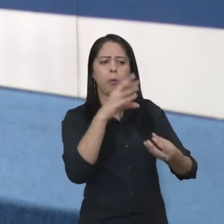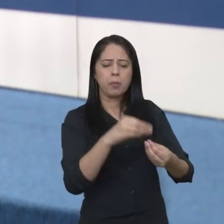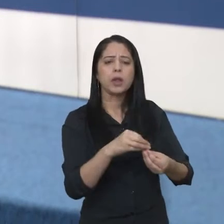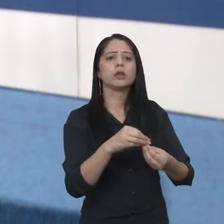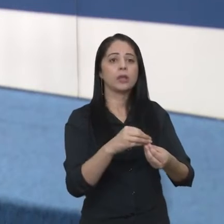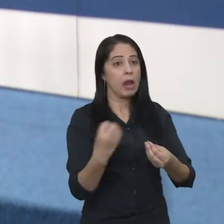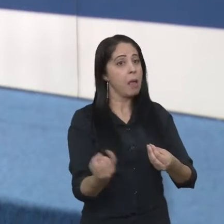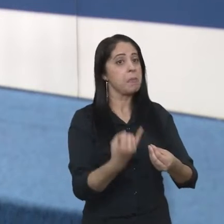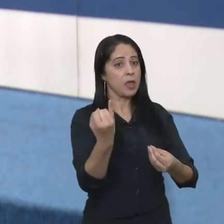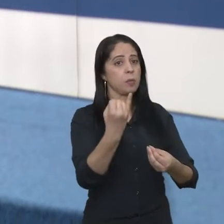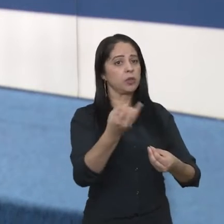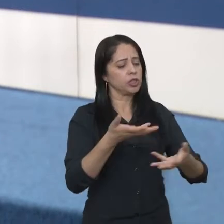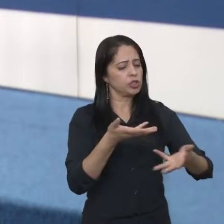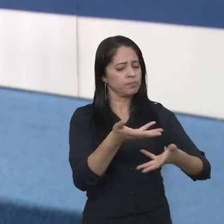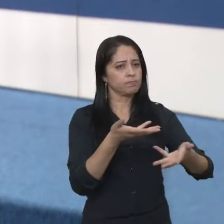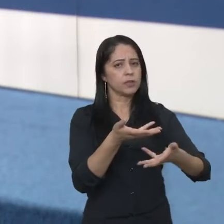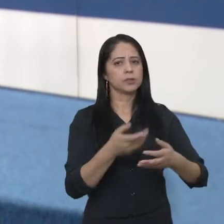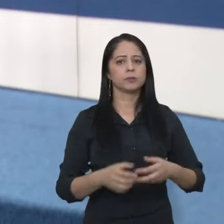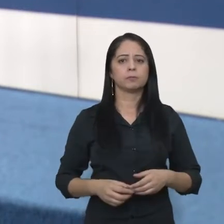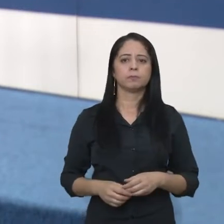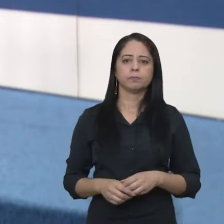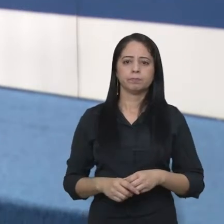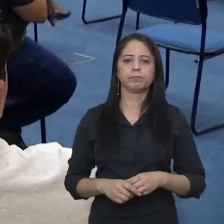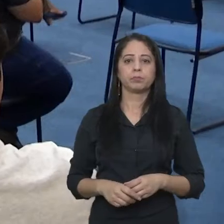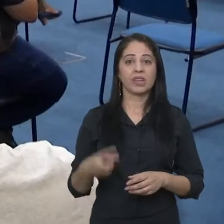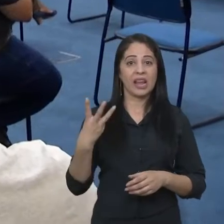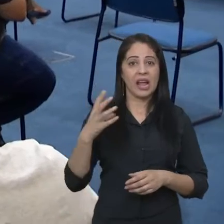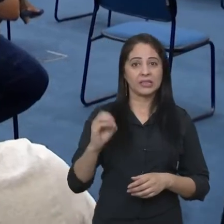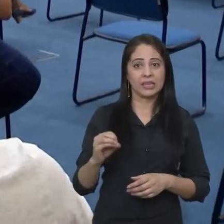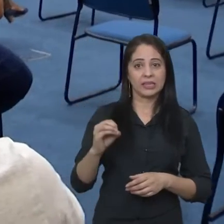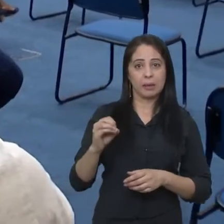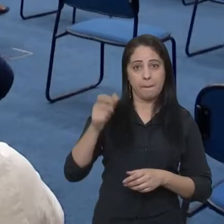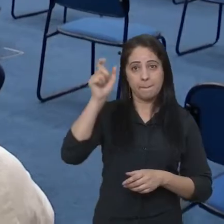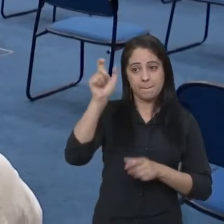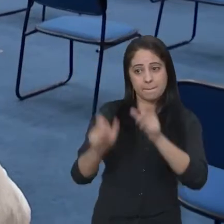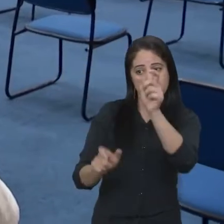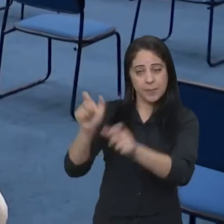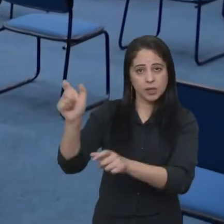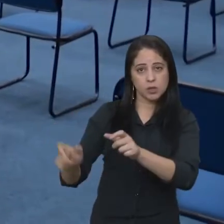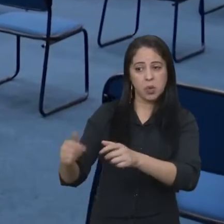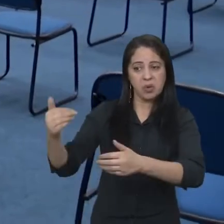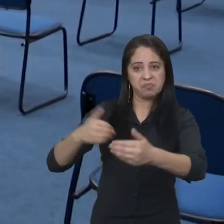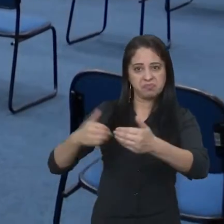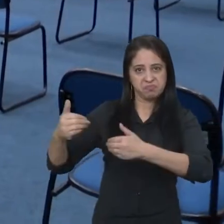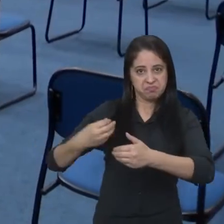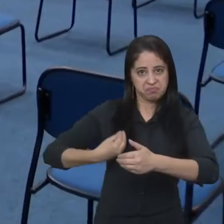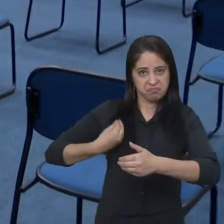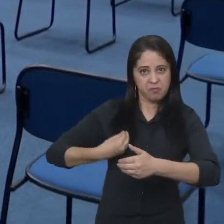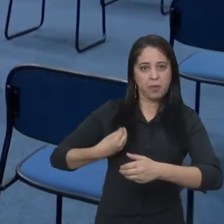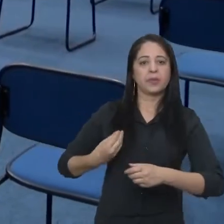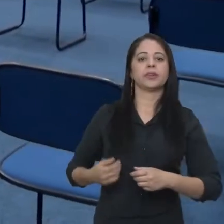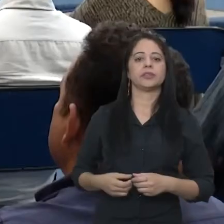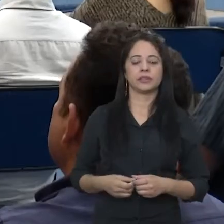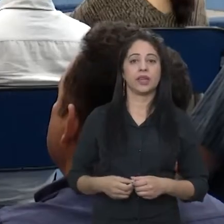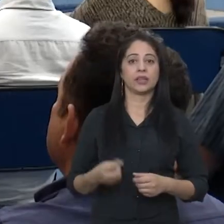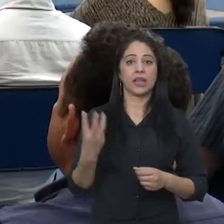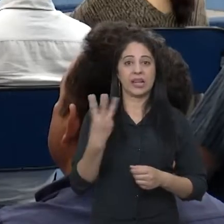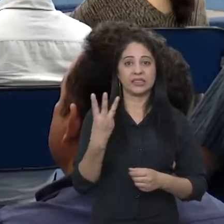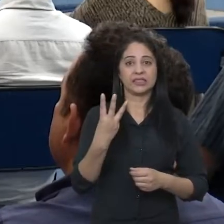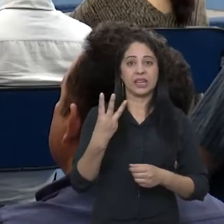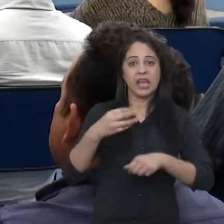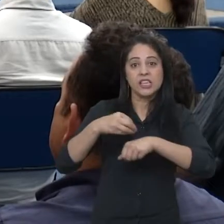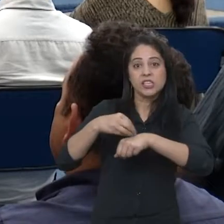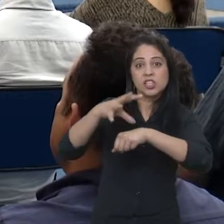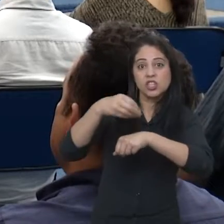que é muito proveitoso e muito importante essa participação. Cerca de 30 pessoas estiveram presentes na audiência e 3